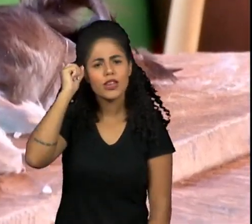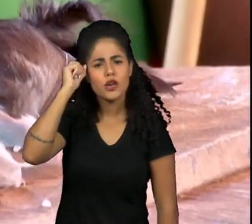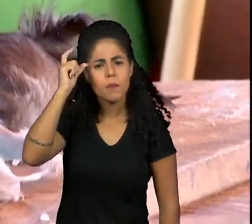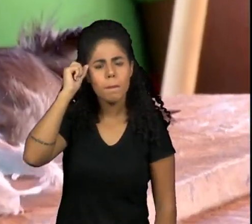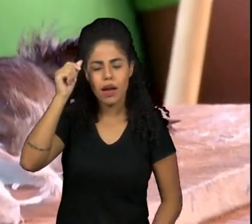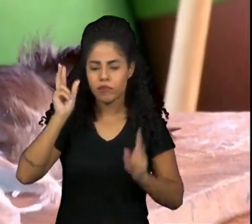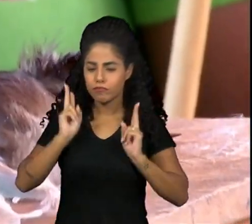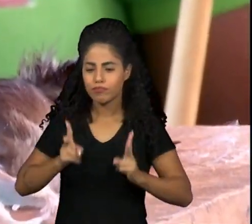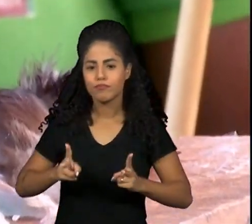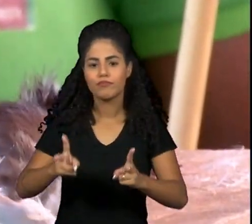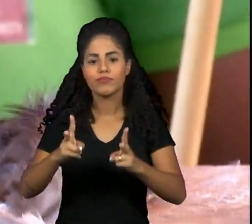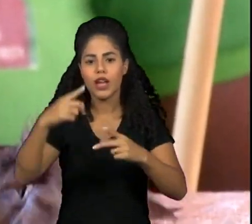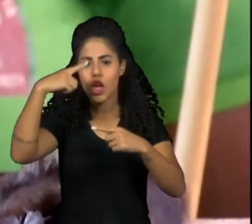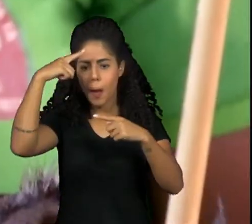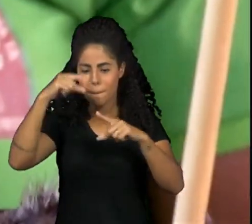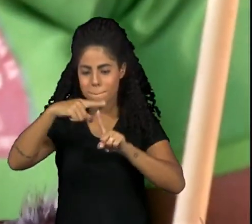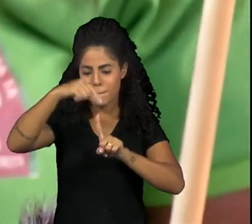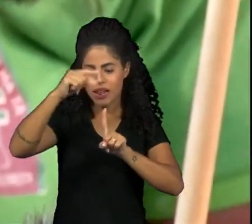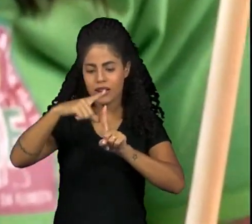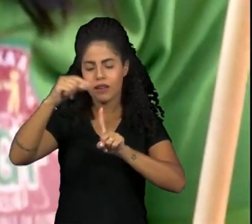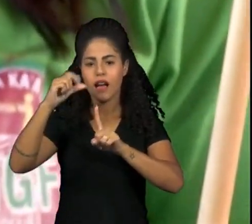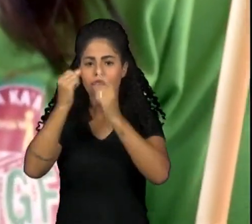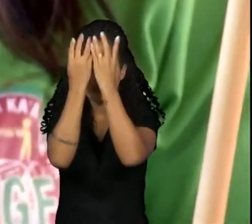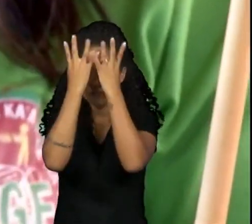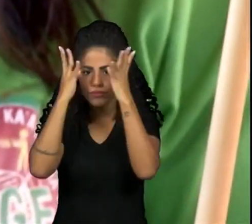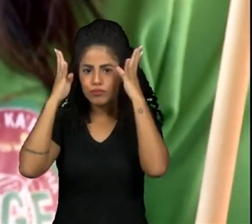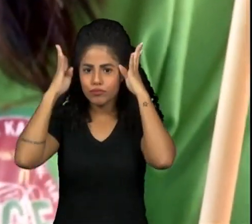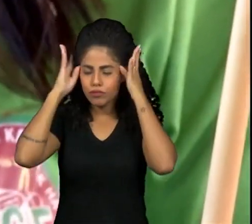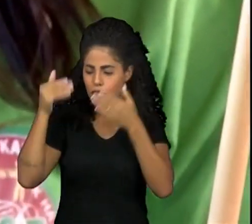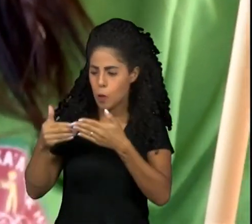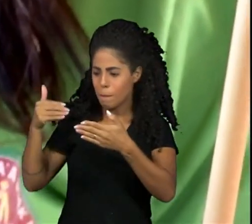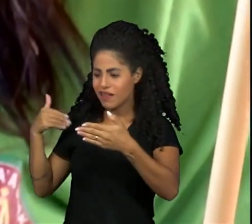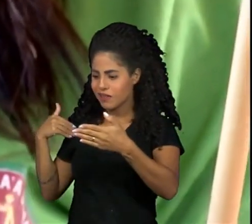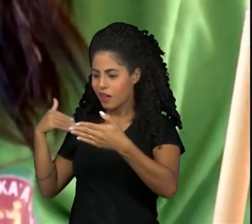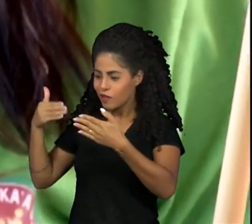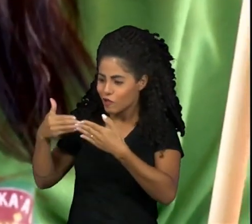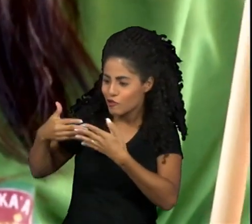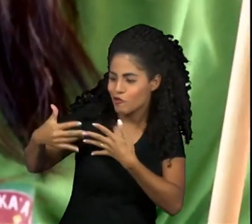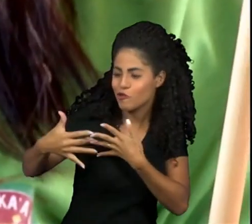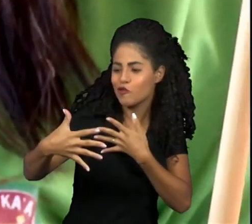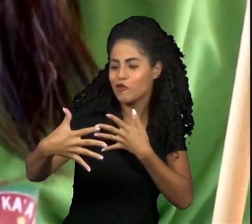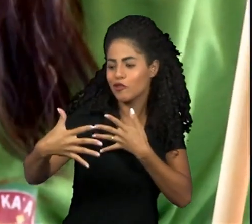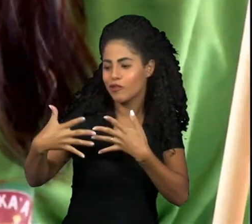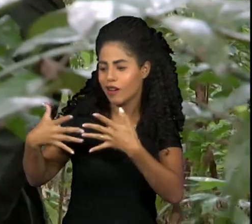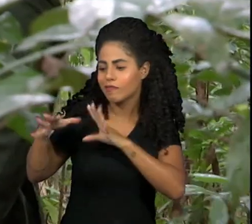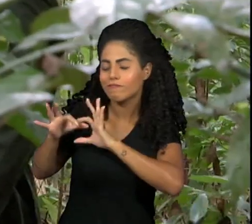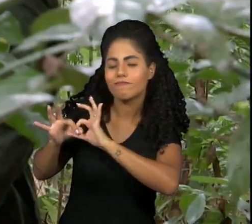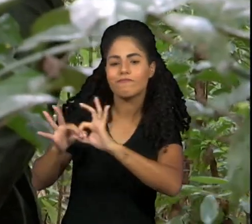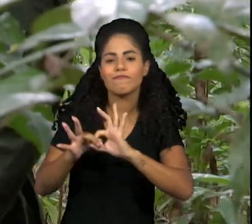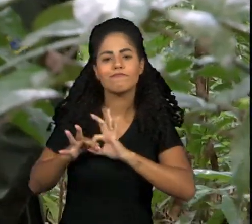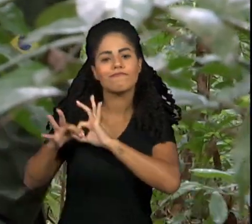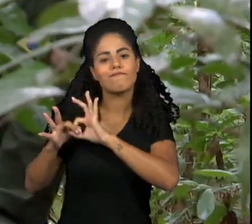penas e miçangas se costura o passado e o futuro. Se alinhava a história de um povo.